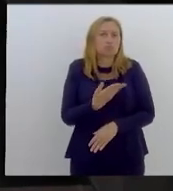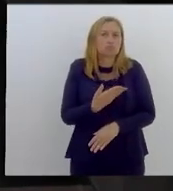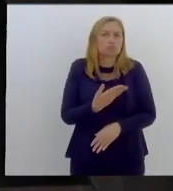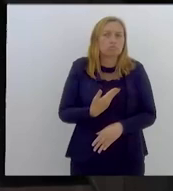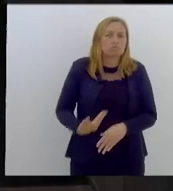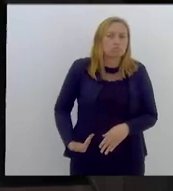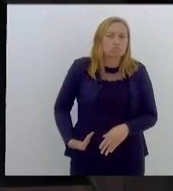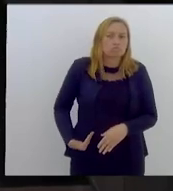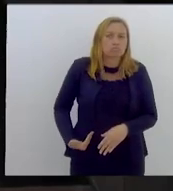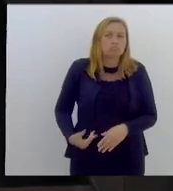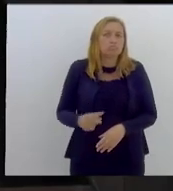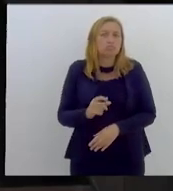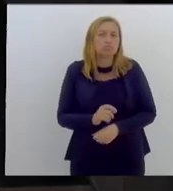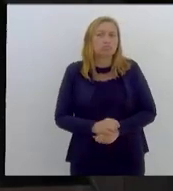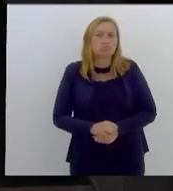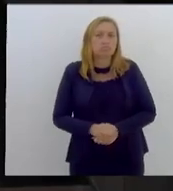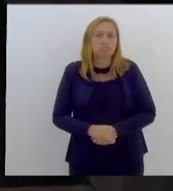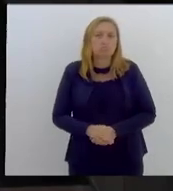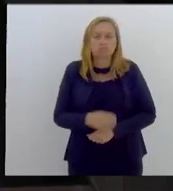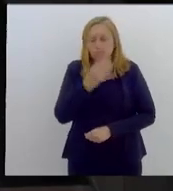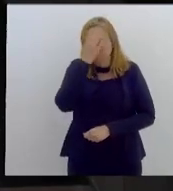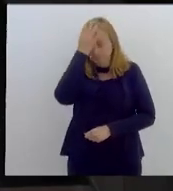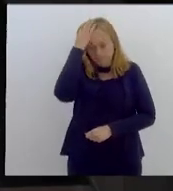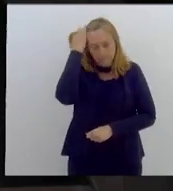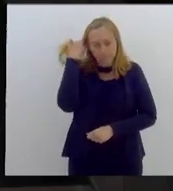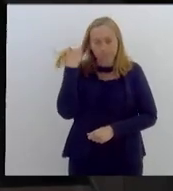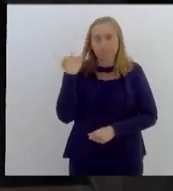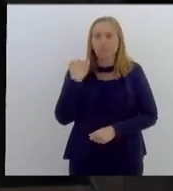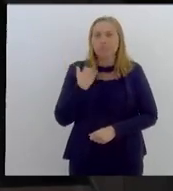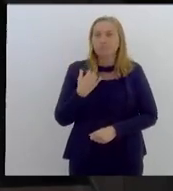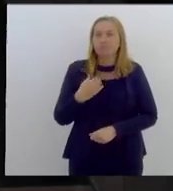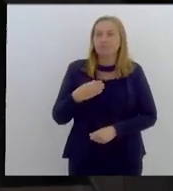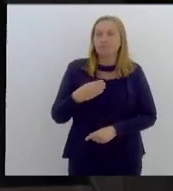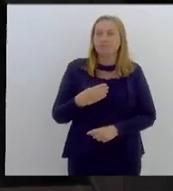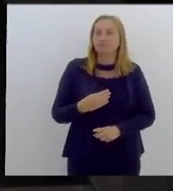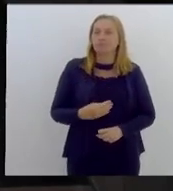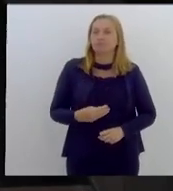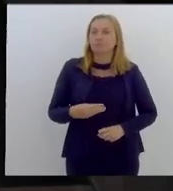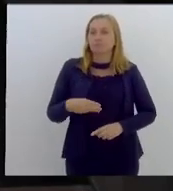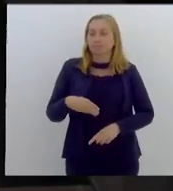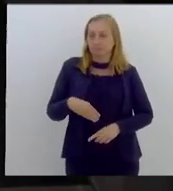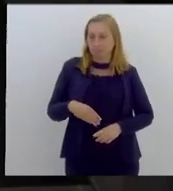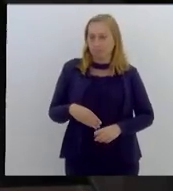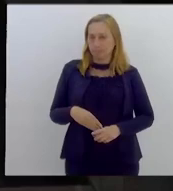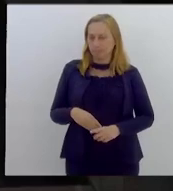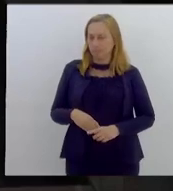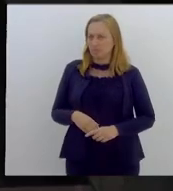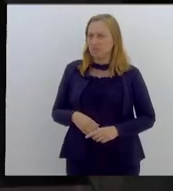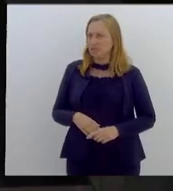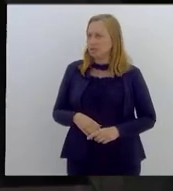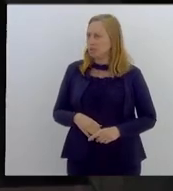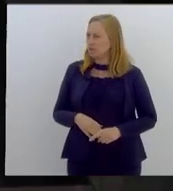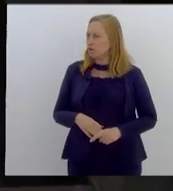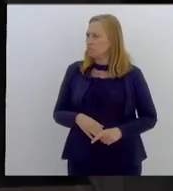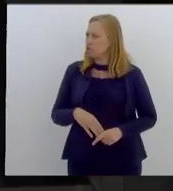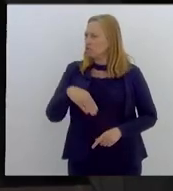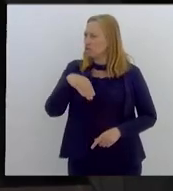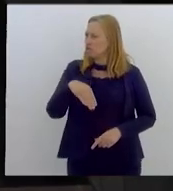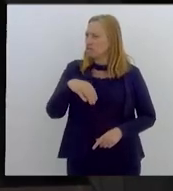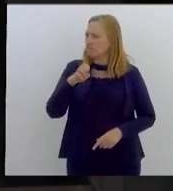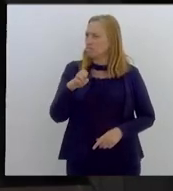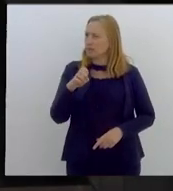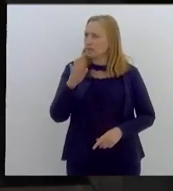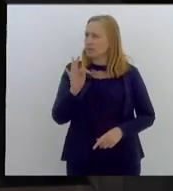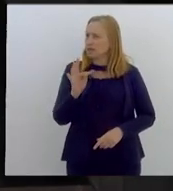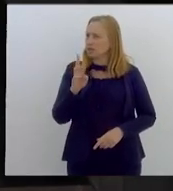público. Tanto é que Metrópolis, que tem sido um site importante, divulgou